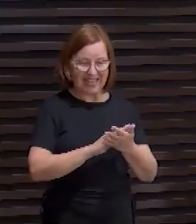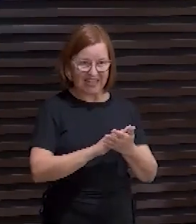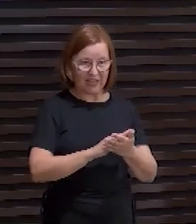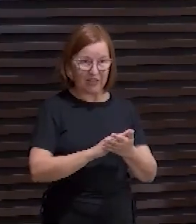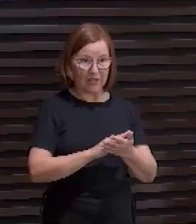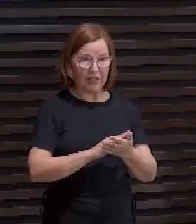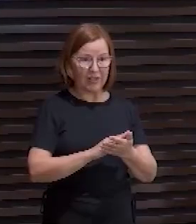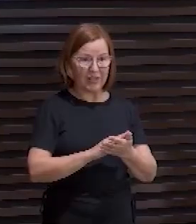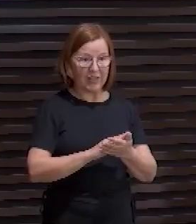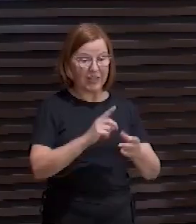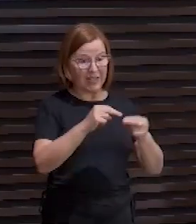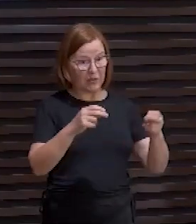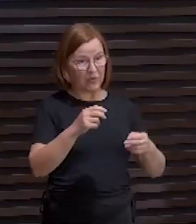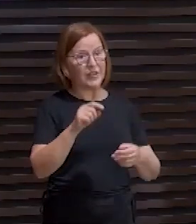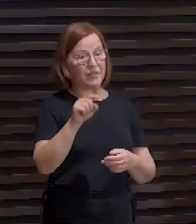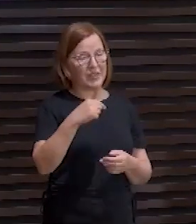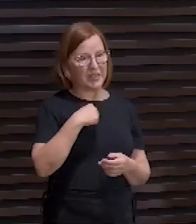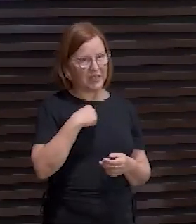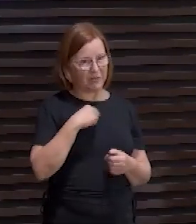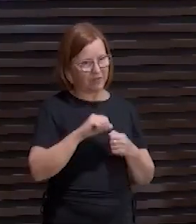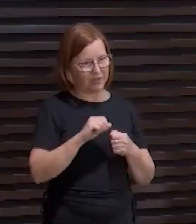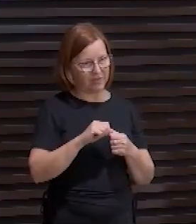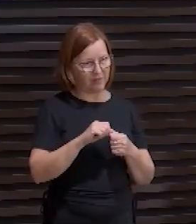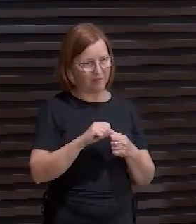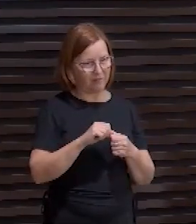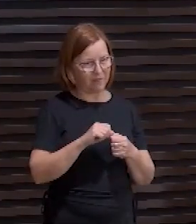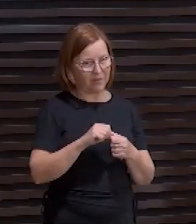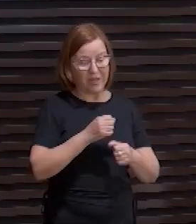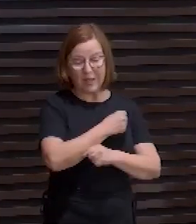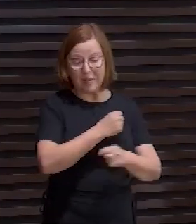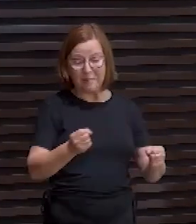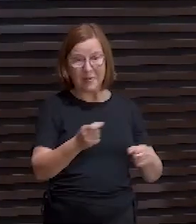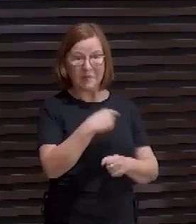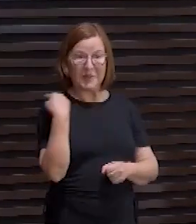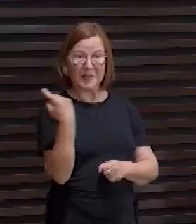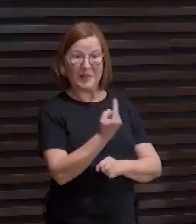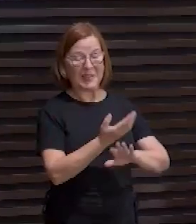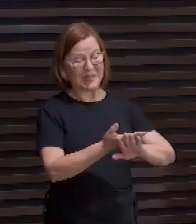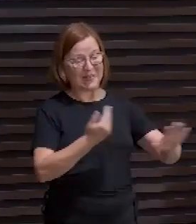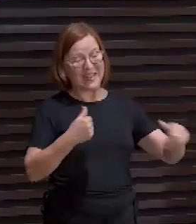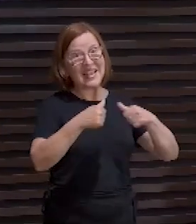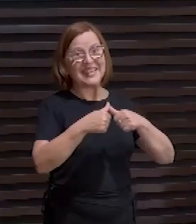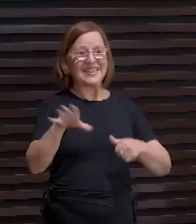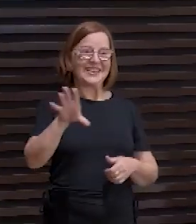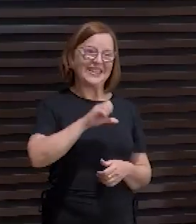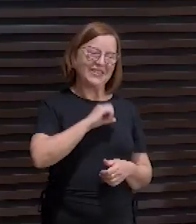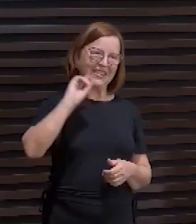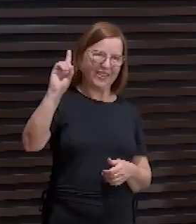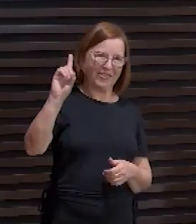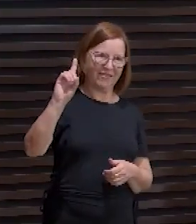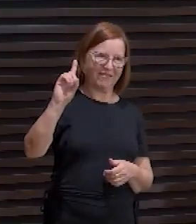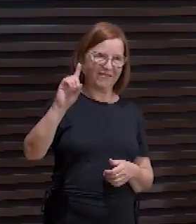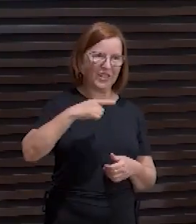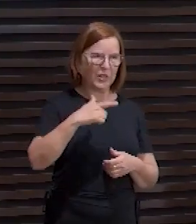você e eu façamos é capaz de separar-nos do amor desse Deus. Não tem falta ou pecado que você um dia